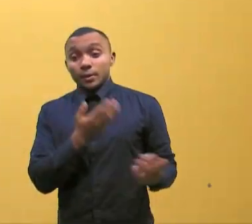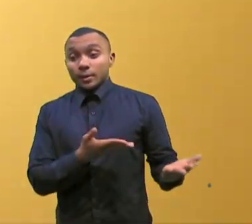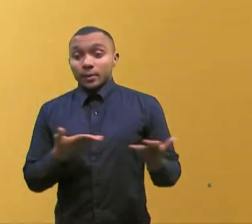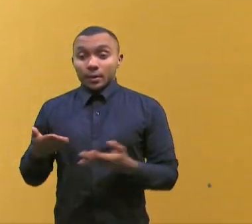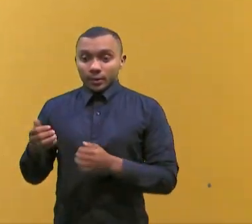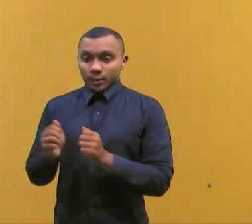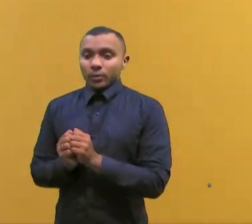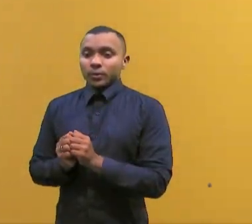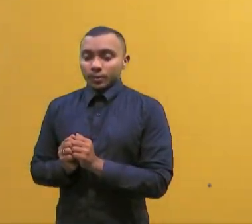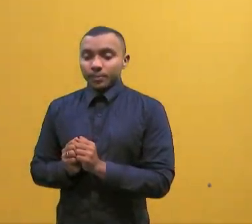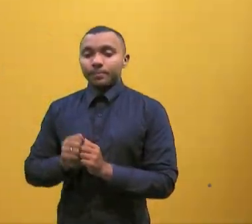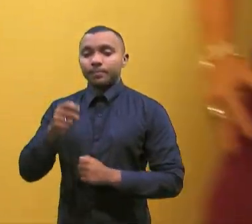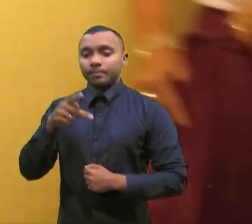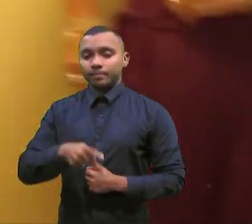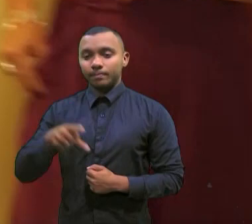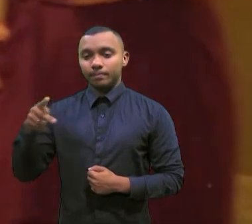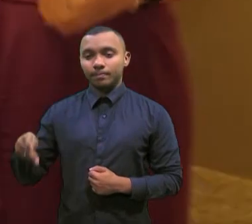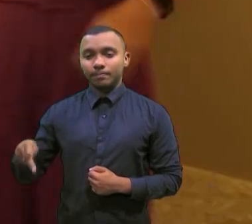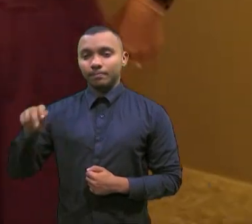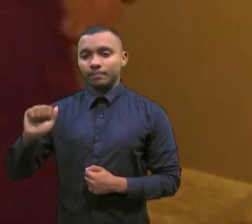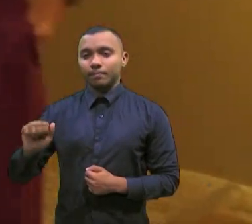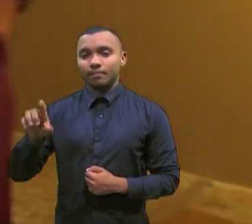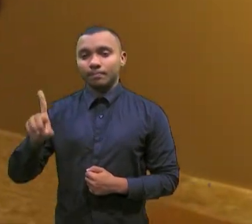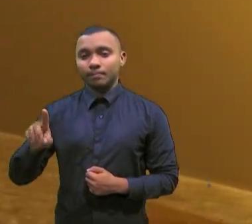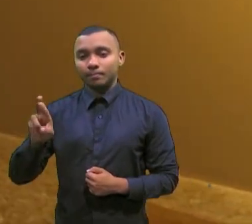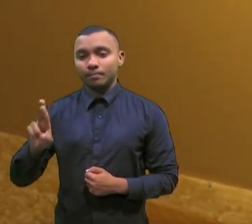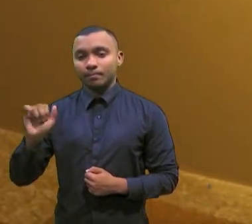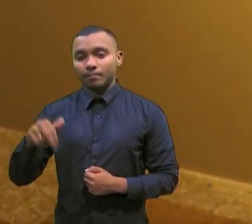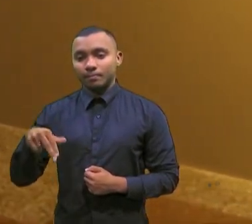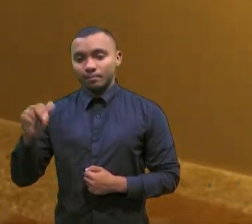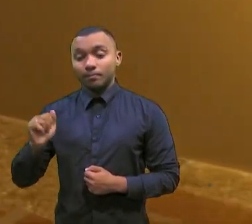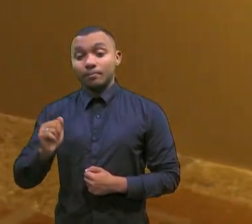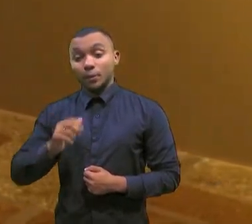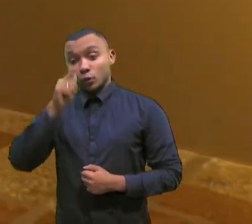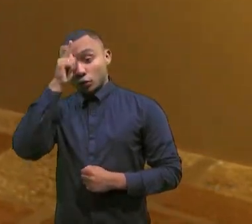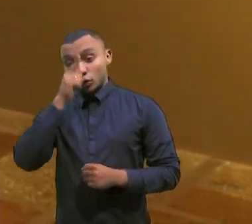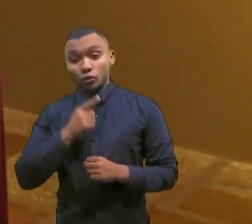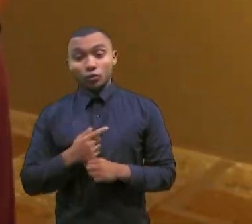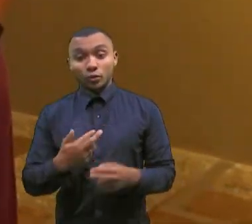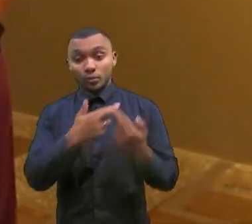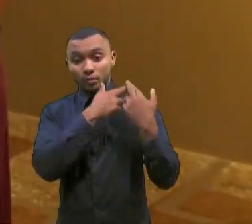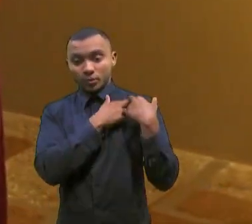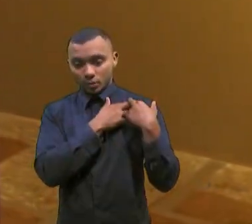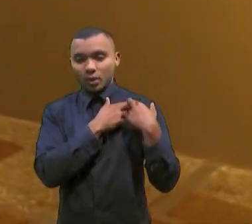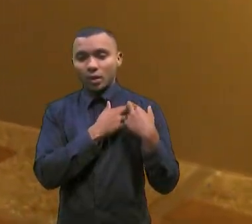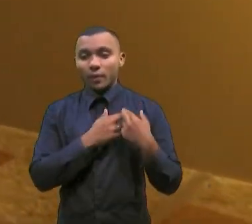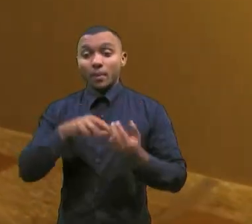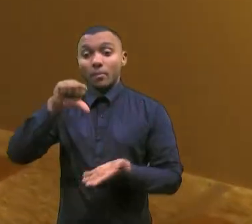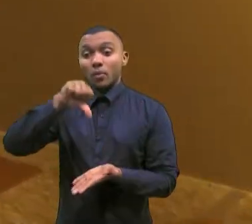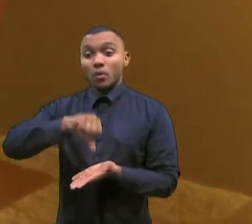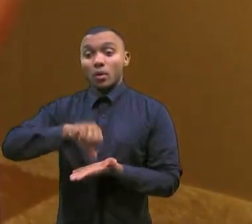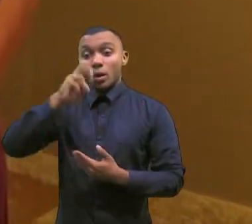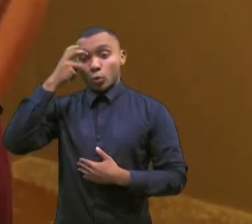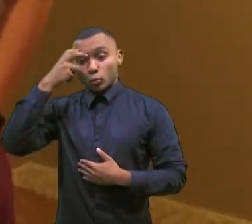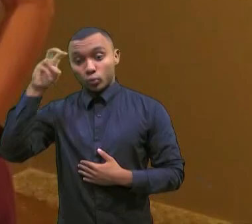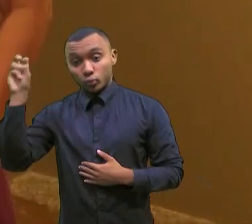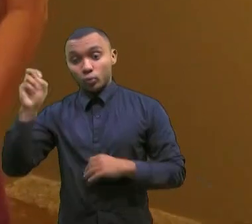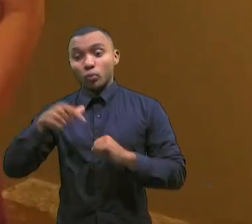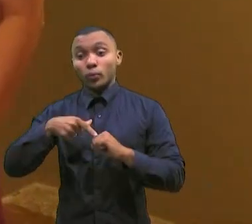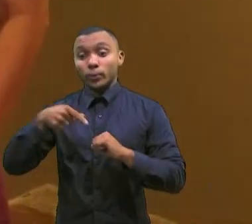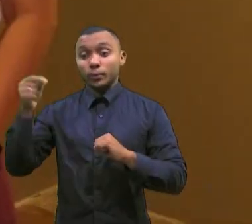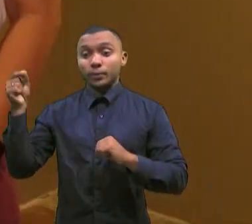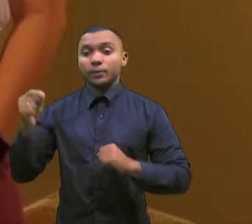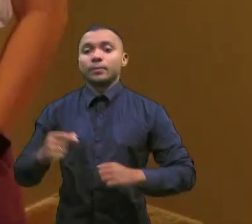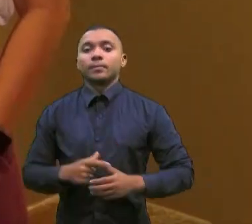gente é a professora Adriana Helena, professora e gestora da Divisão de Arte e Cultura do Espaço Cultural Unifor.